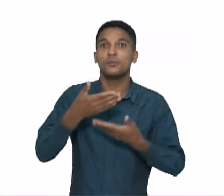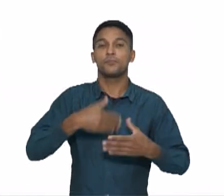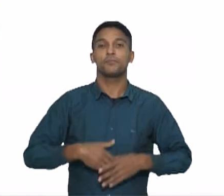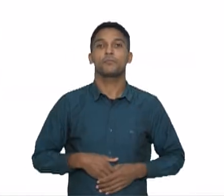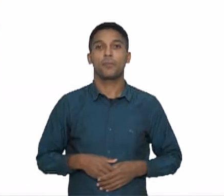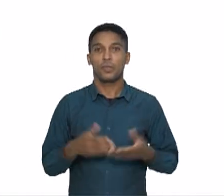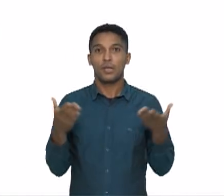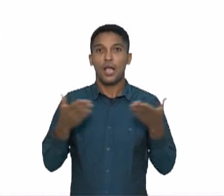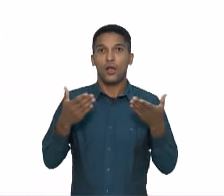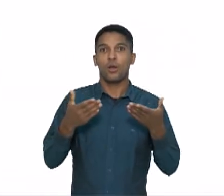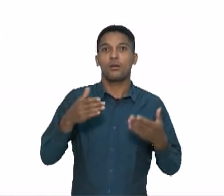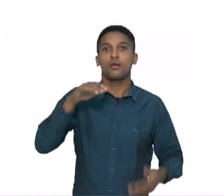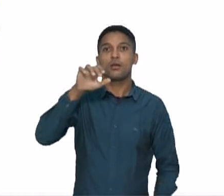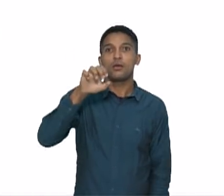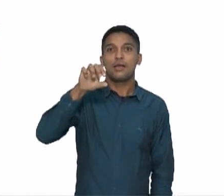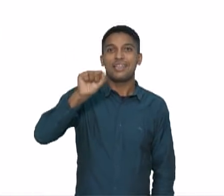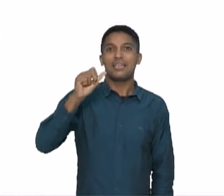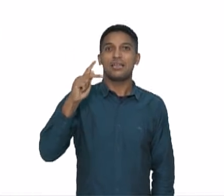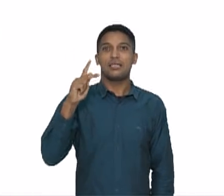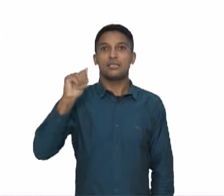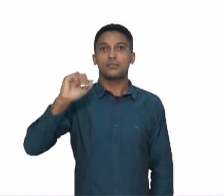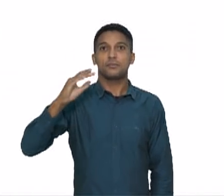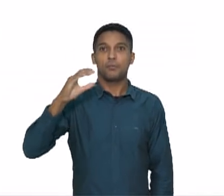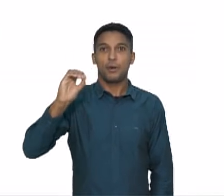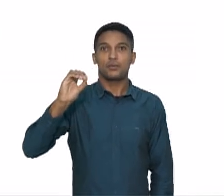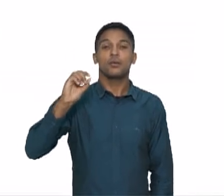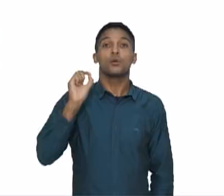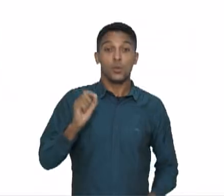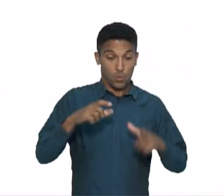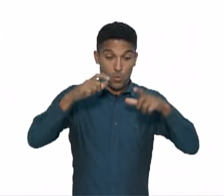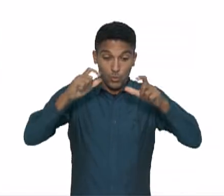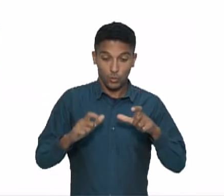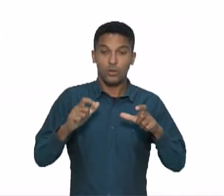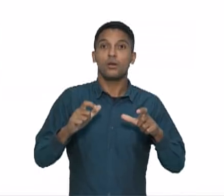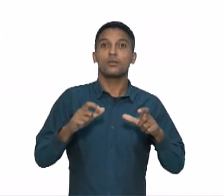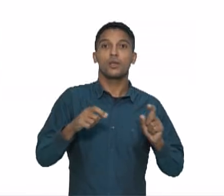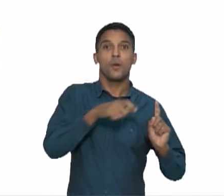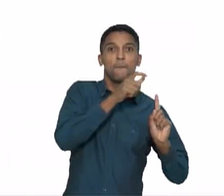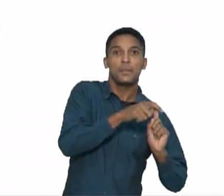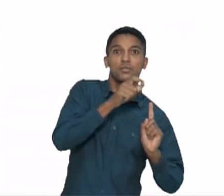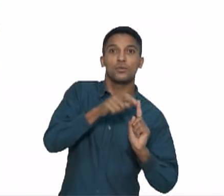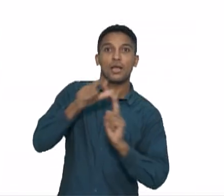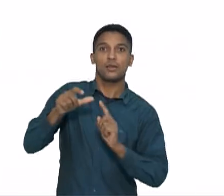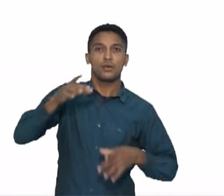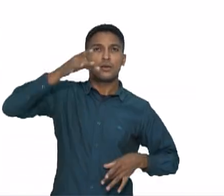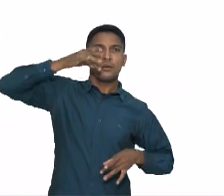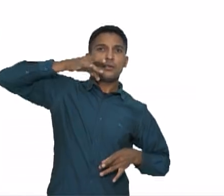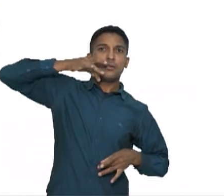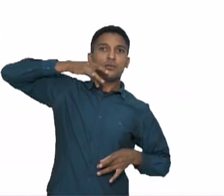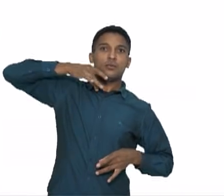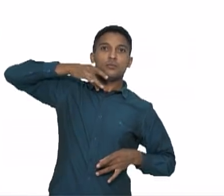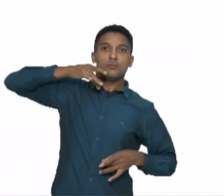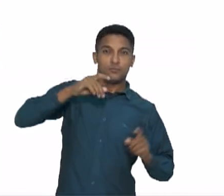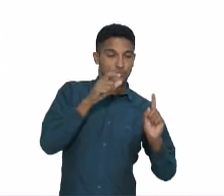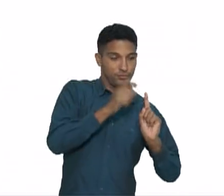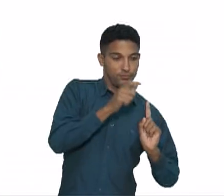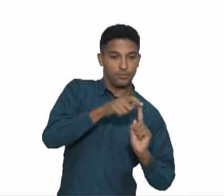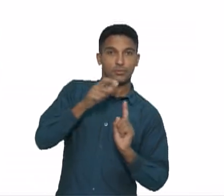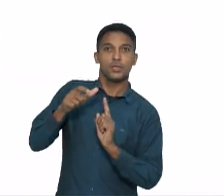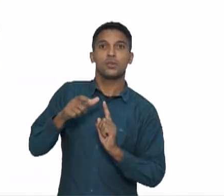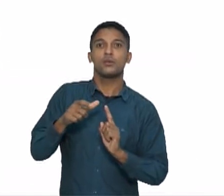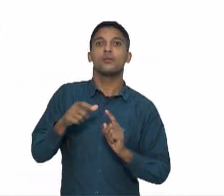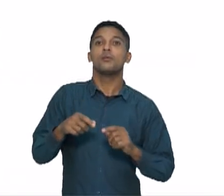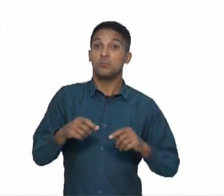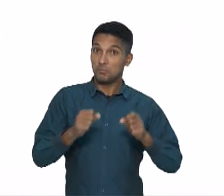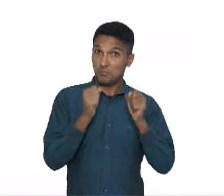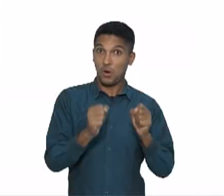espaço se refere ao lugar em que os personagens sofrem e executam as ações dentro do enredo. Ou seja, pode ser uma casa,